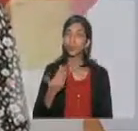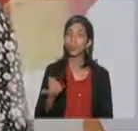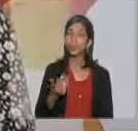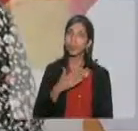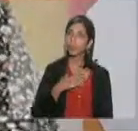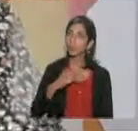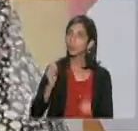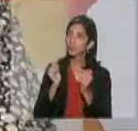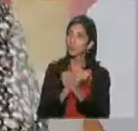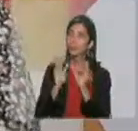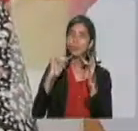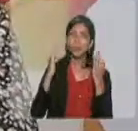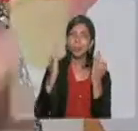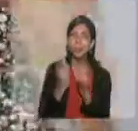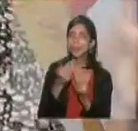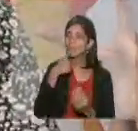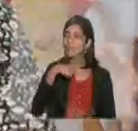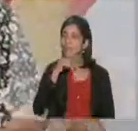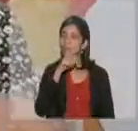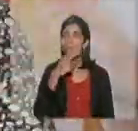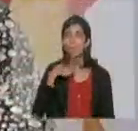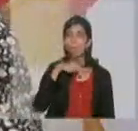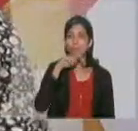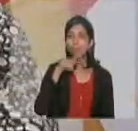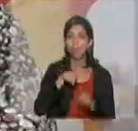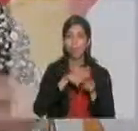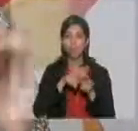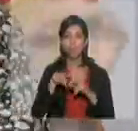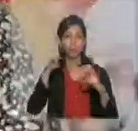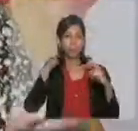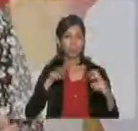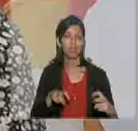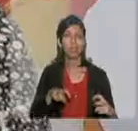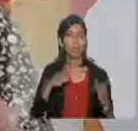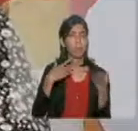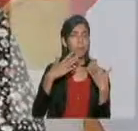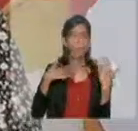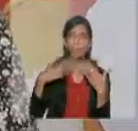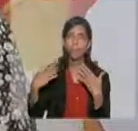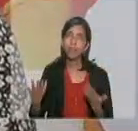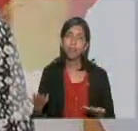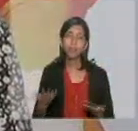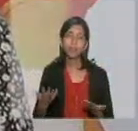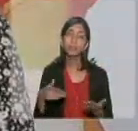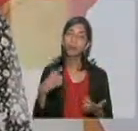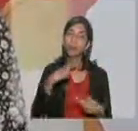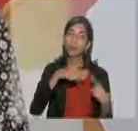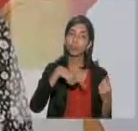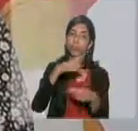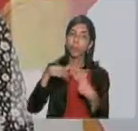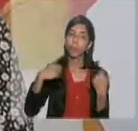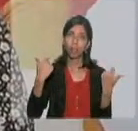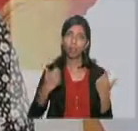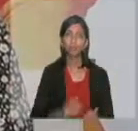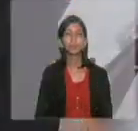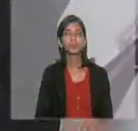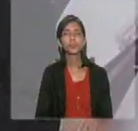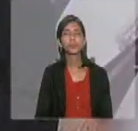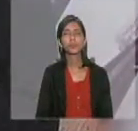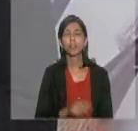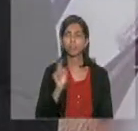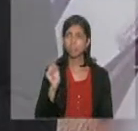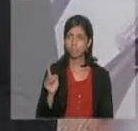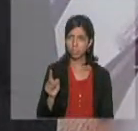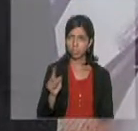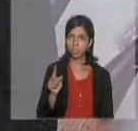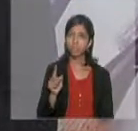Você gosta de estar todo mundo, a mãe, o pai, os irmãos, todo mundo na mesa, as pessoas conversam. Então a relação fica bem legal. Suzana, você